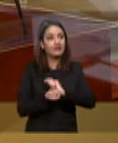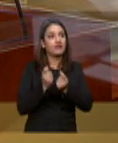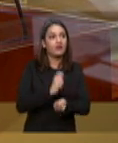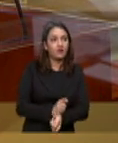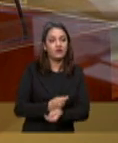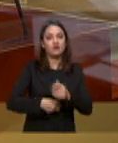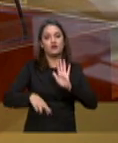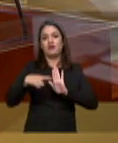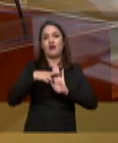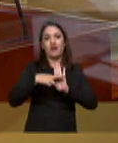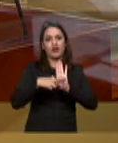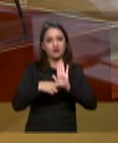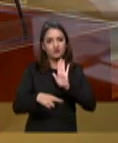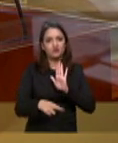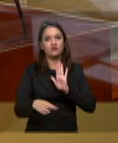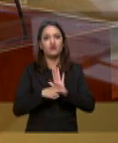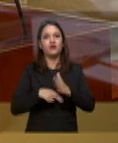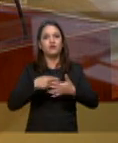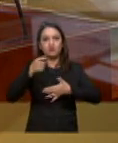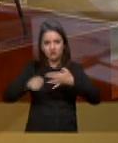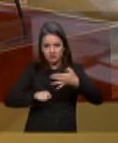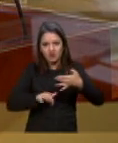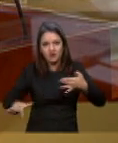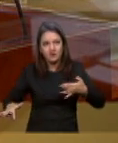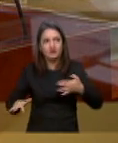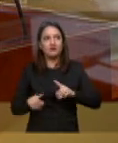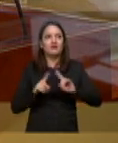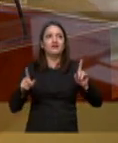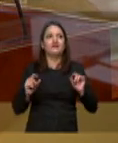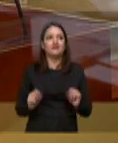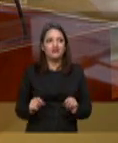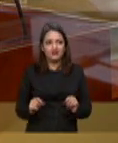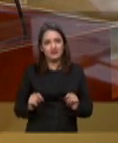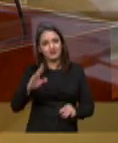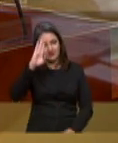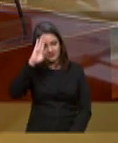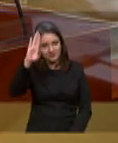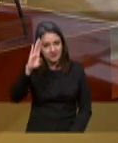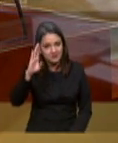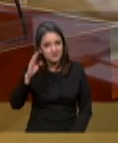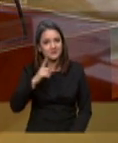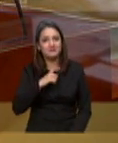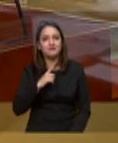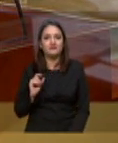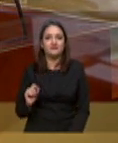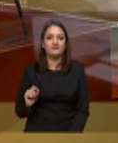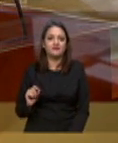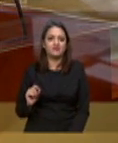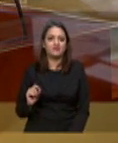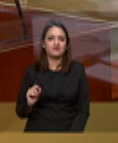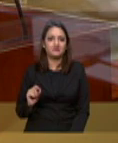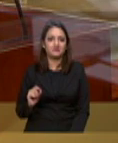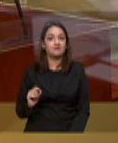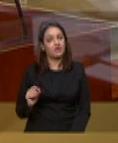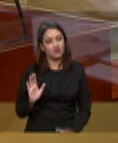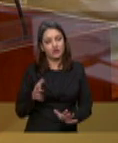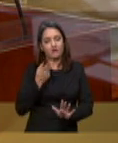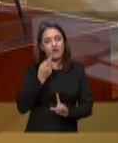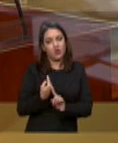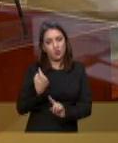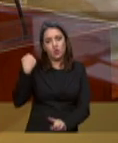à jurisprudência desta Corte, né? Sobretudo, a jurisprudência que já foi citada pelas pessoas que me antecederam